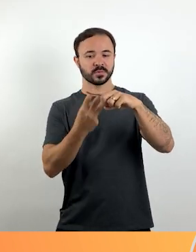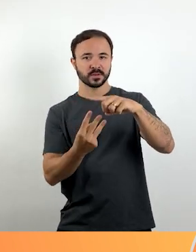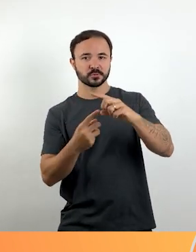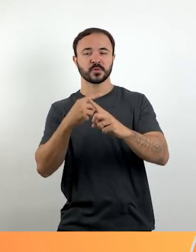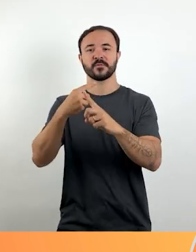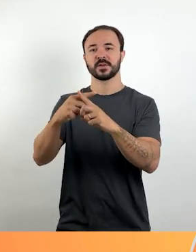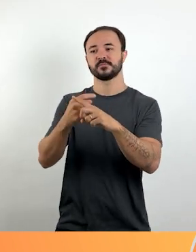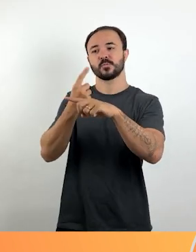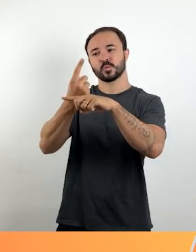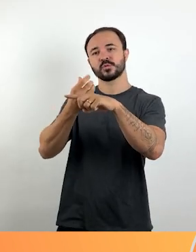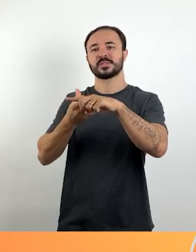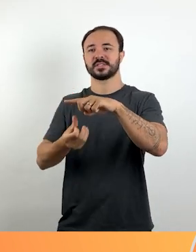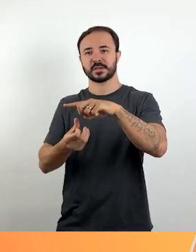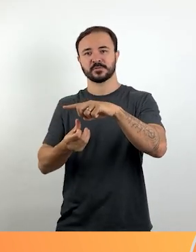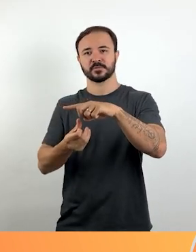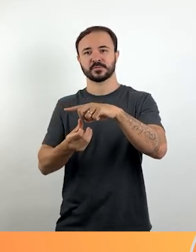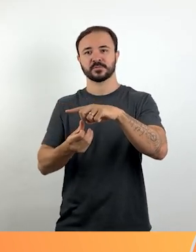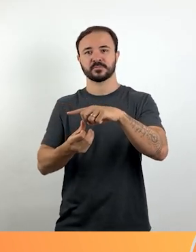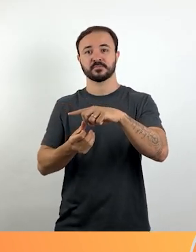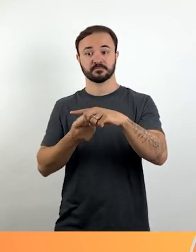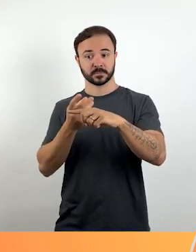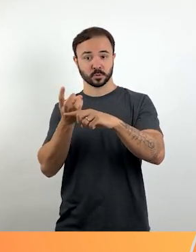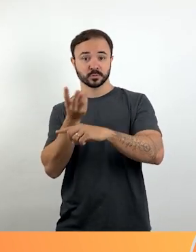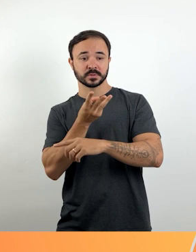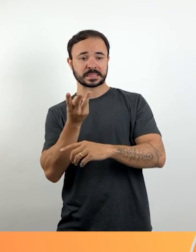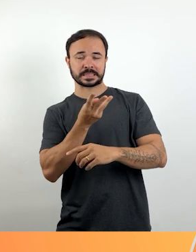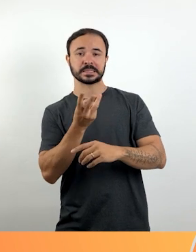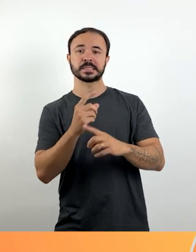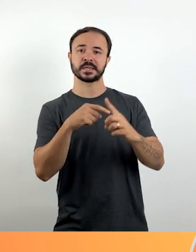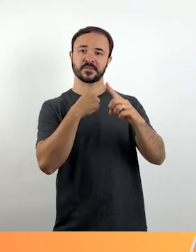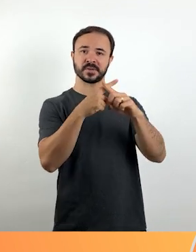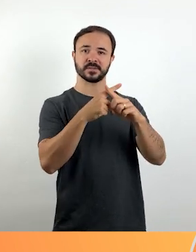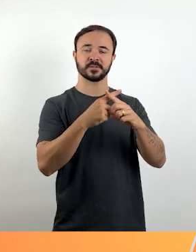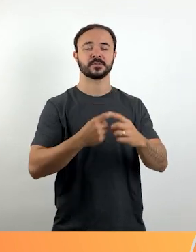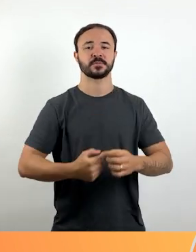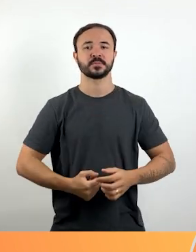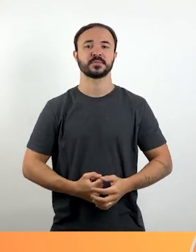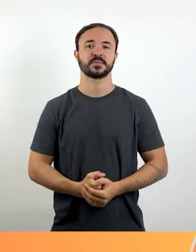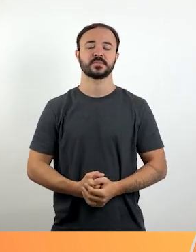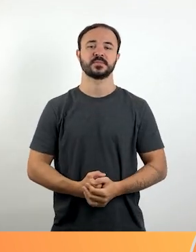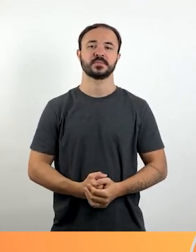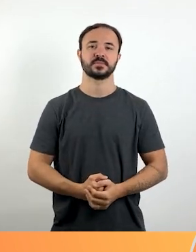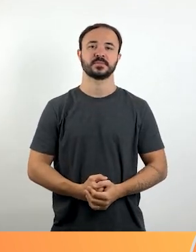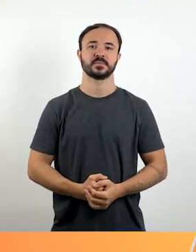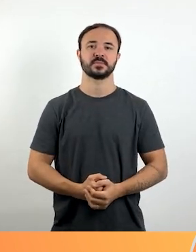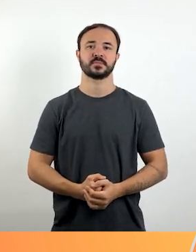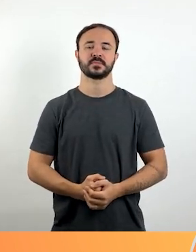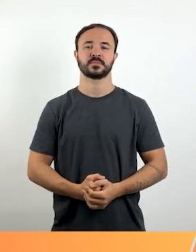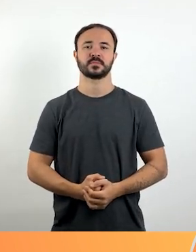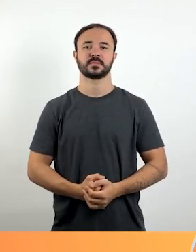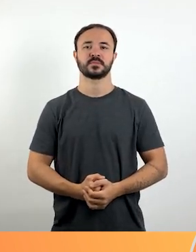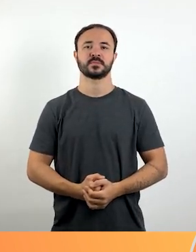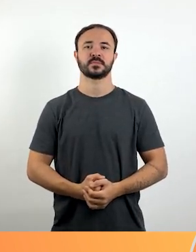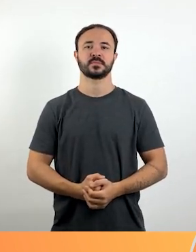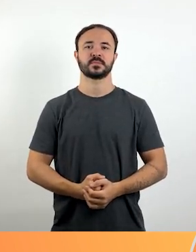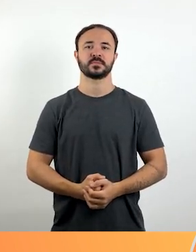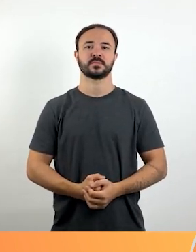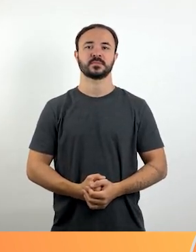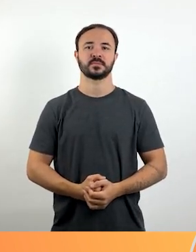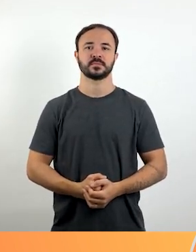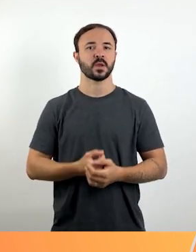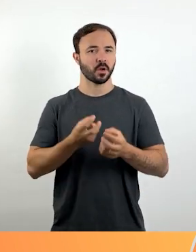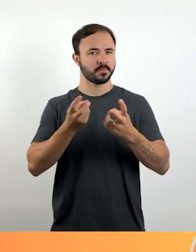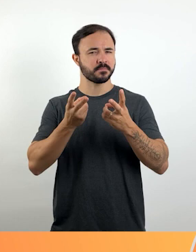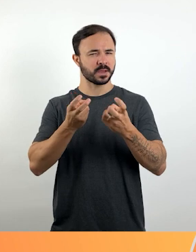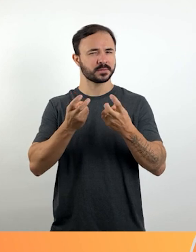1/6. 1 sobre 2 vezes 1/3, 1 sobre 6. E 1 sobre 6 vezes 1 sobre 6, 1 sobre 36. Olha